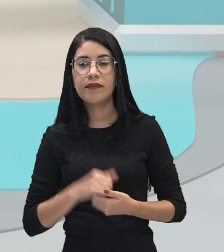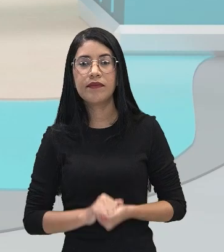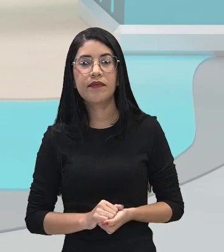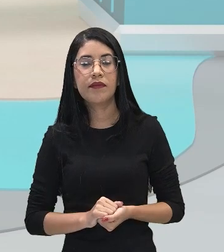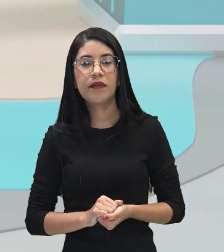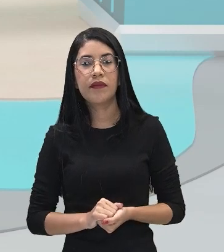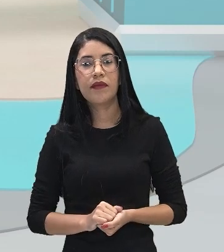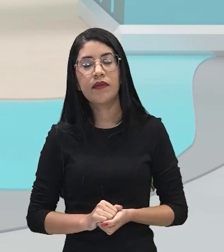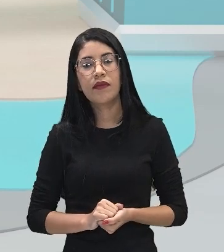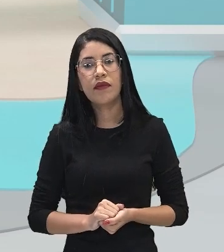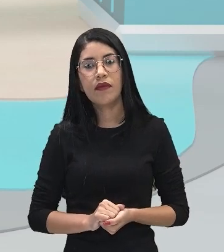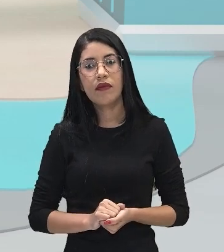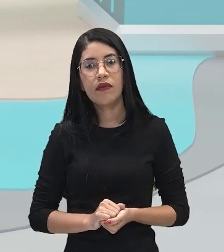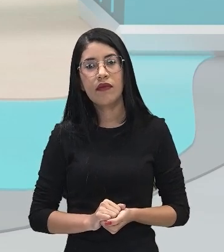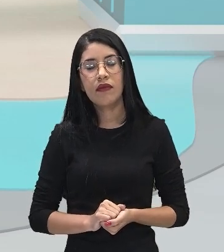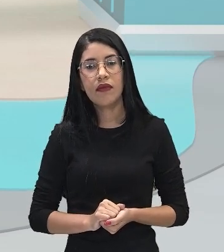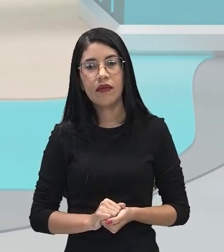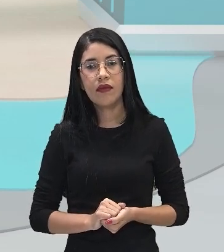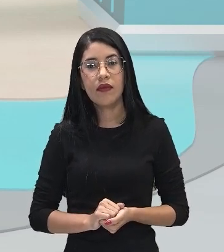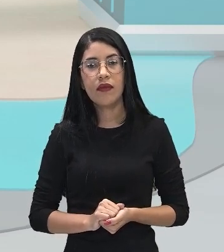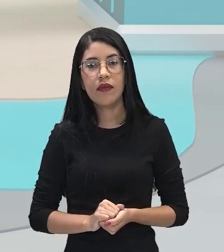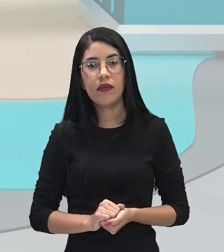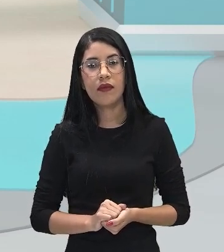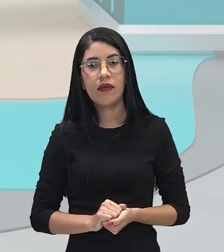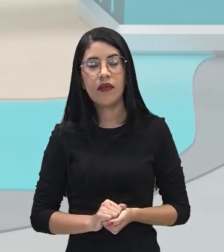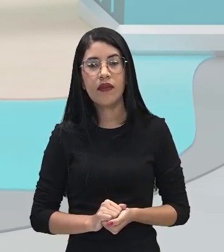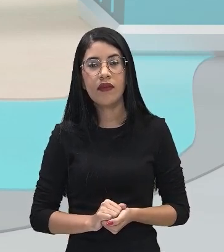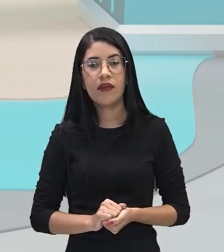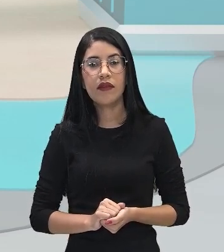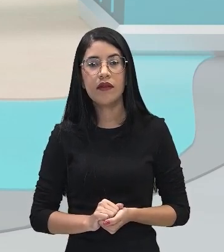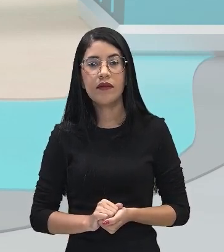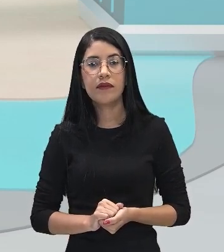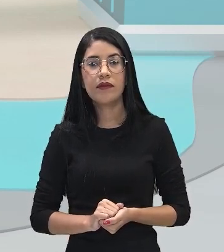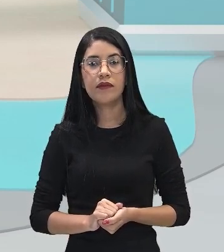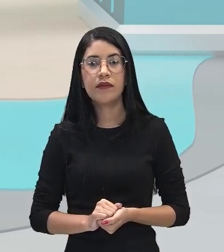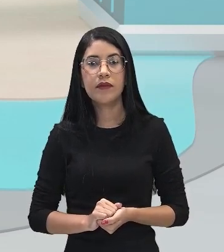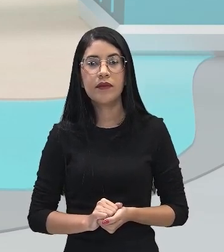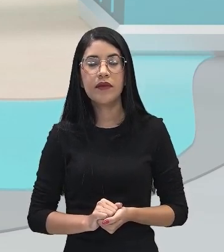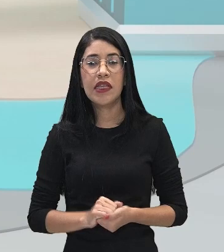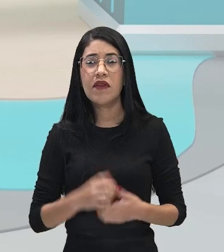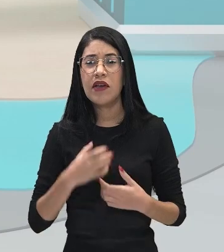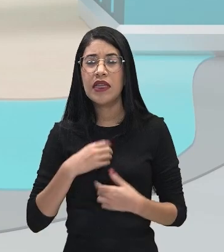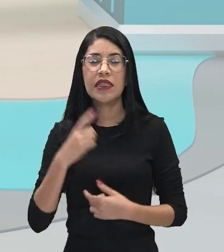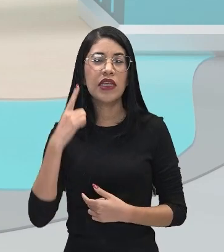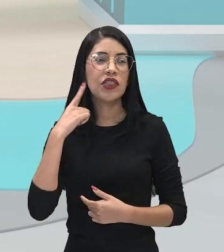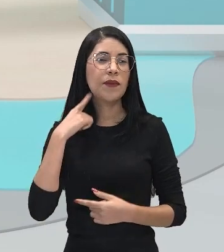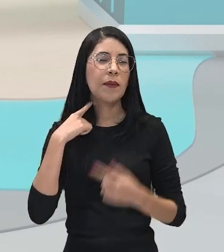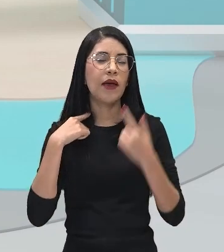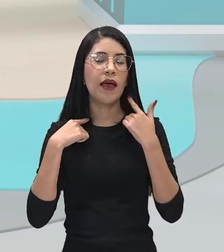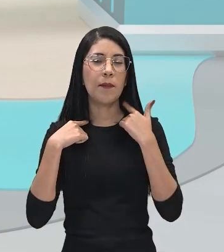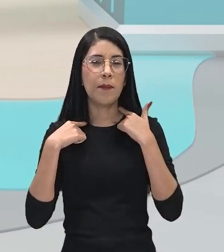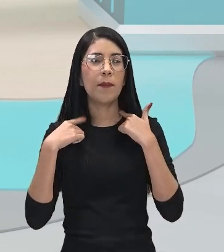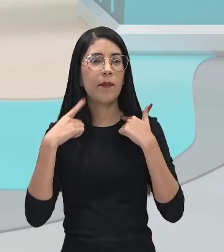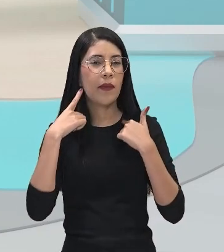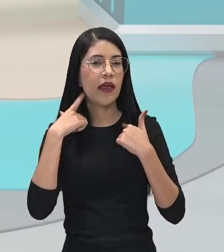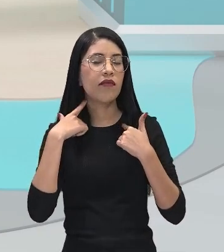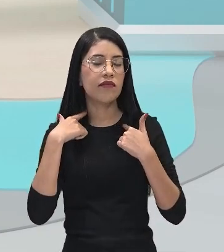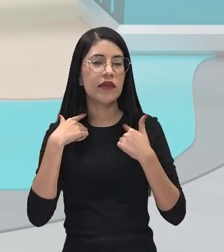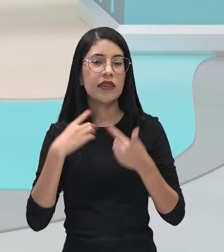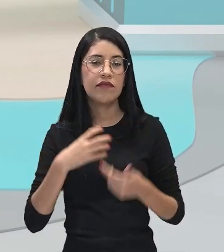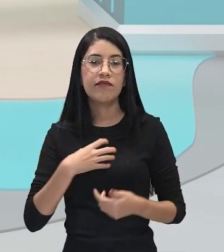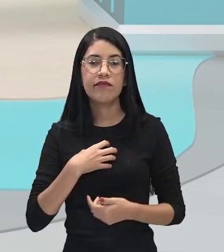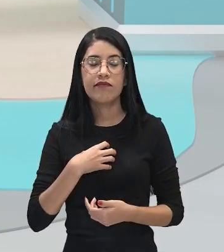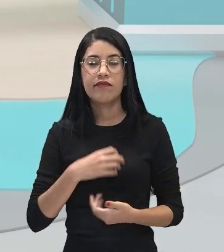ok? Mão esquerda na cabeça, vai sentir alongar a região aqui do pescoço e do